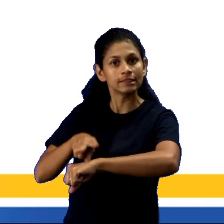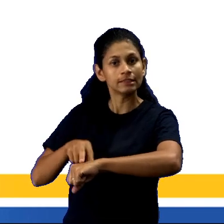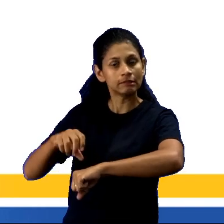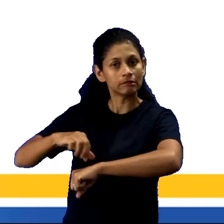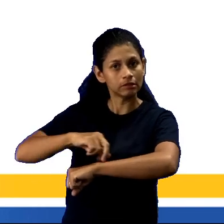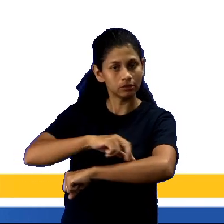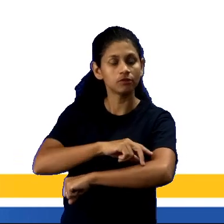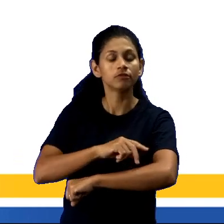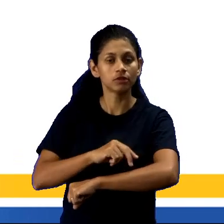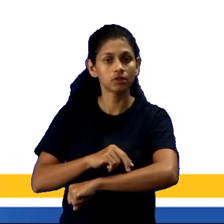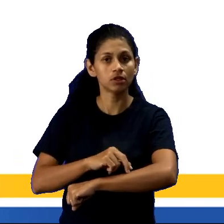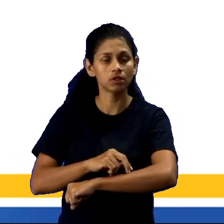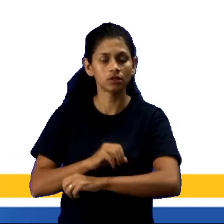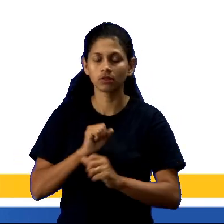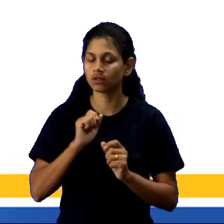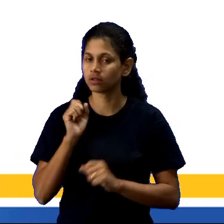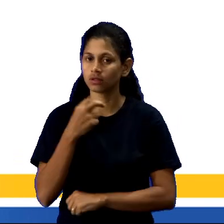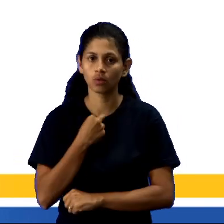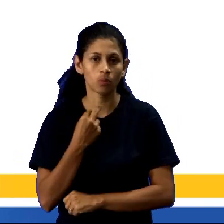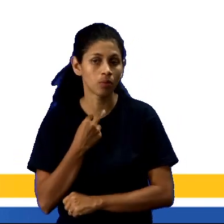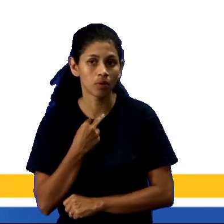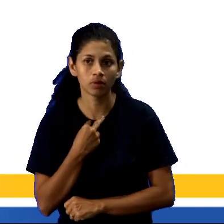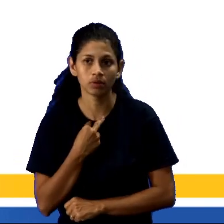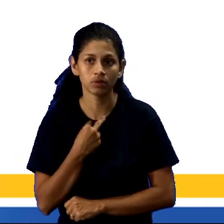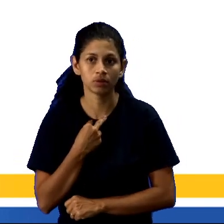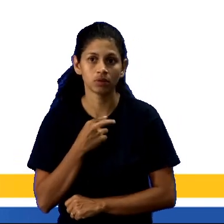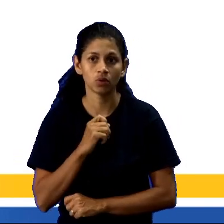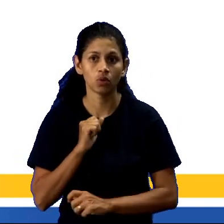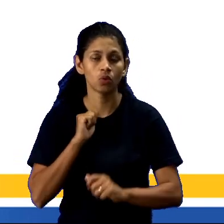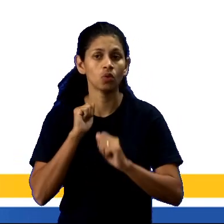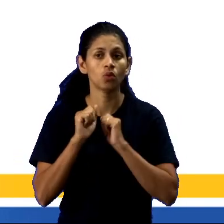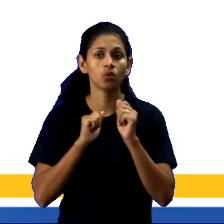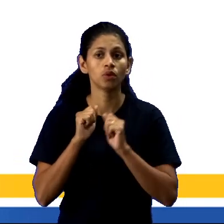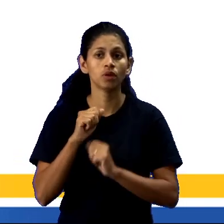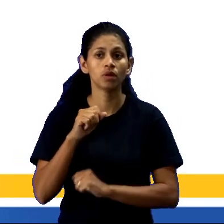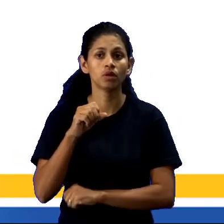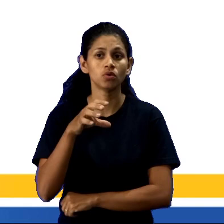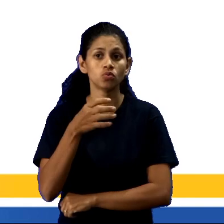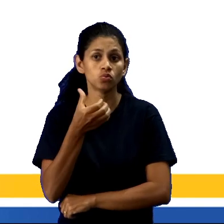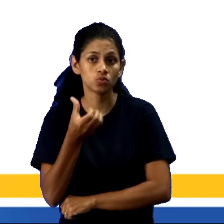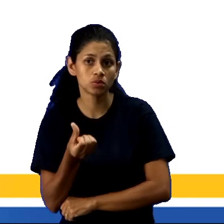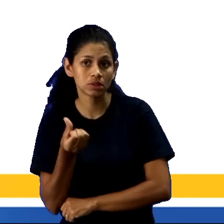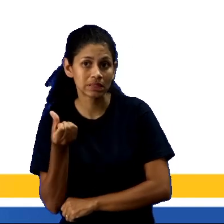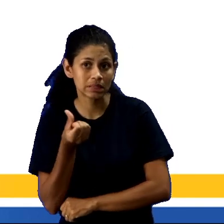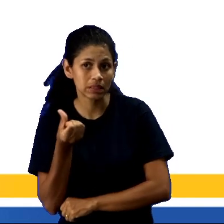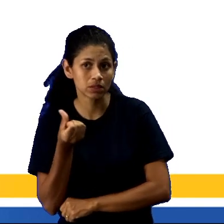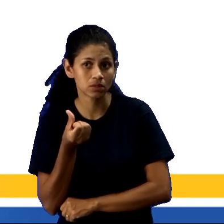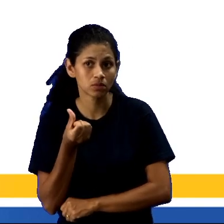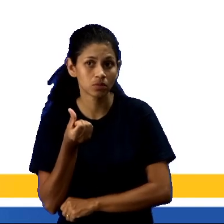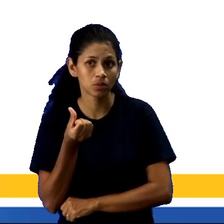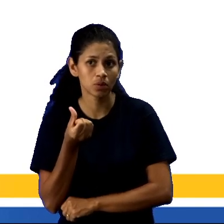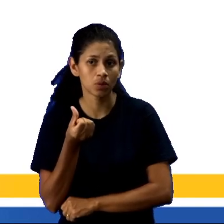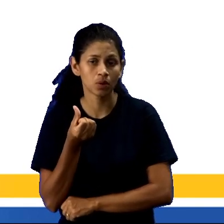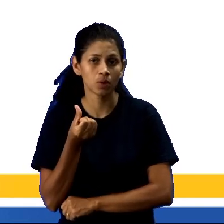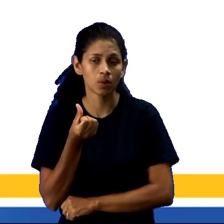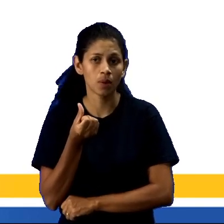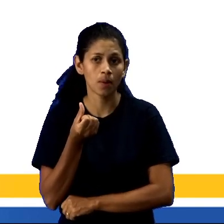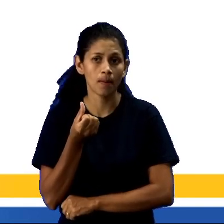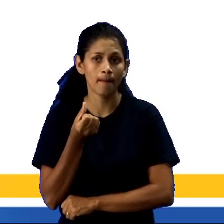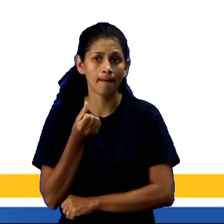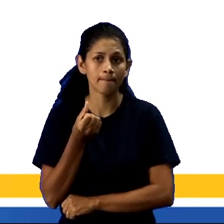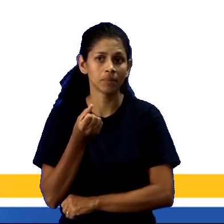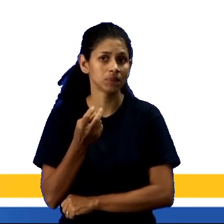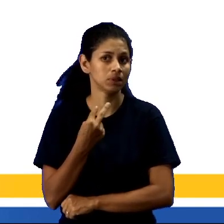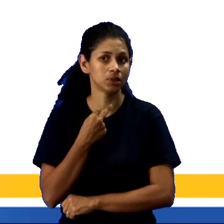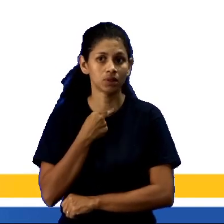passagem aérea ou subterrânea. E o que diz o inciso 6º? É proibido ao pedestre, que